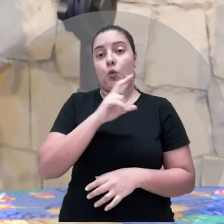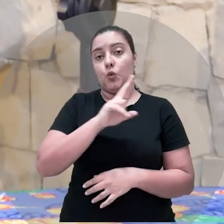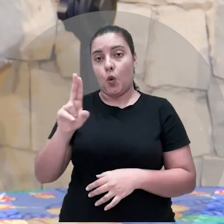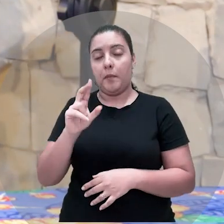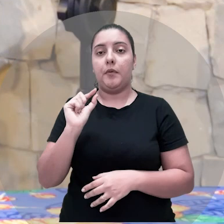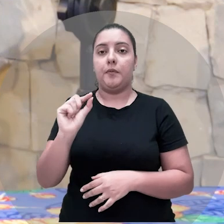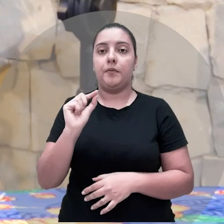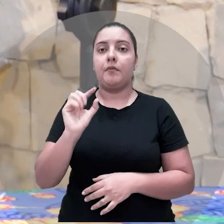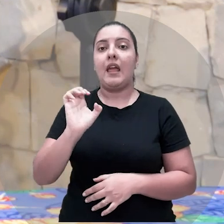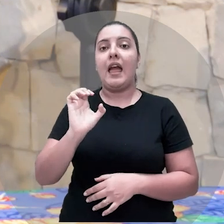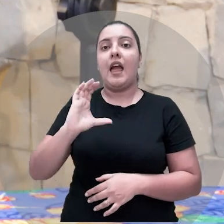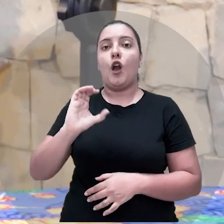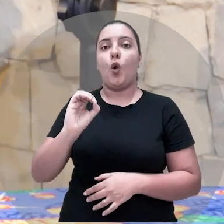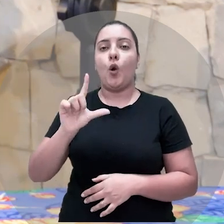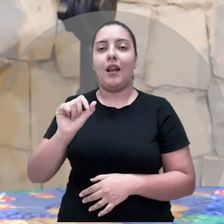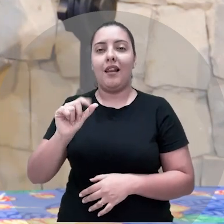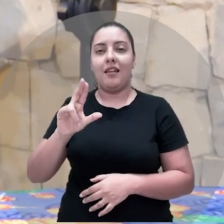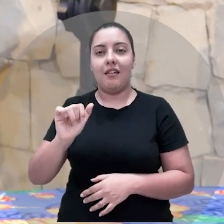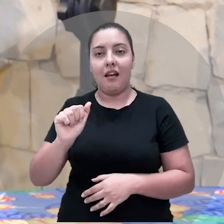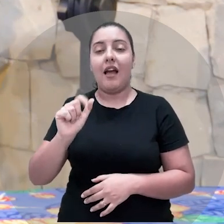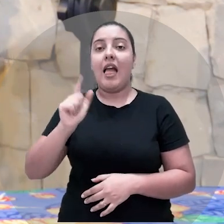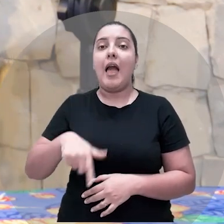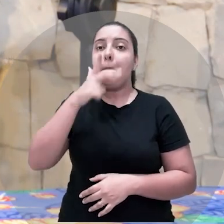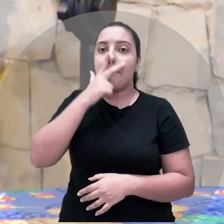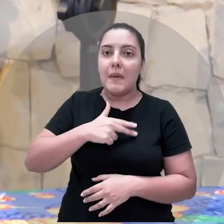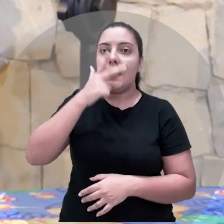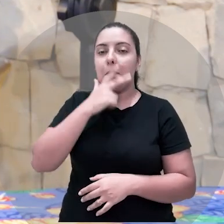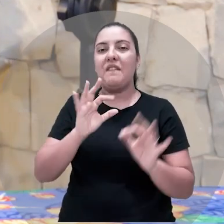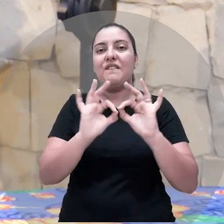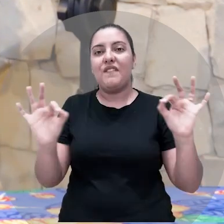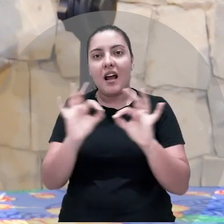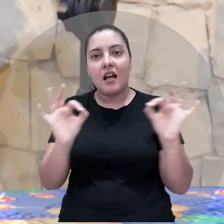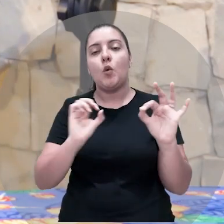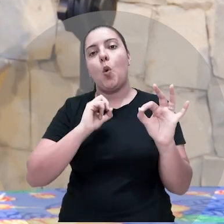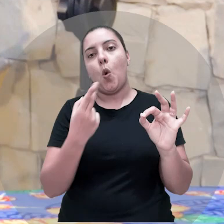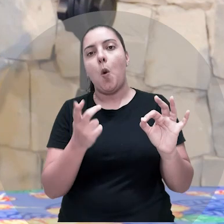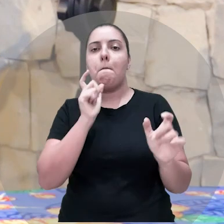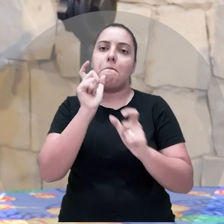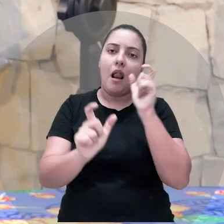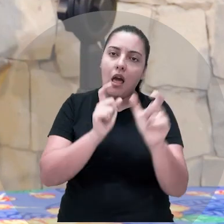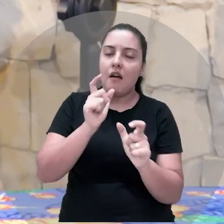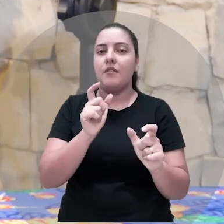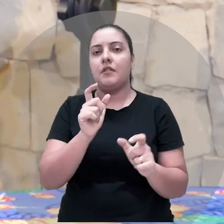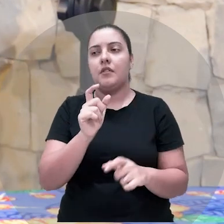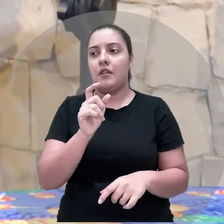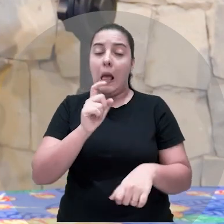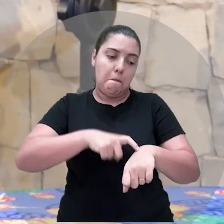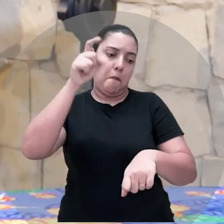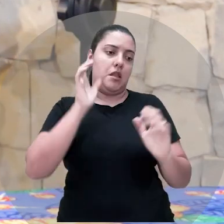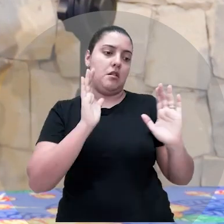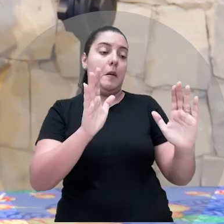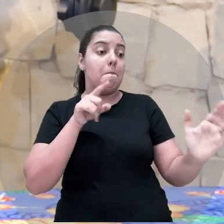conhecemos uma coisa chamada é colaria é colar ali a repetição de frases ou de palavras né